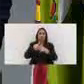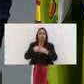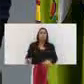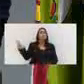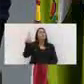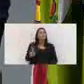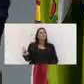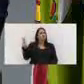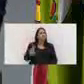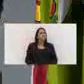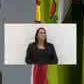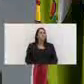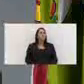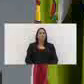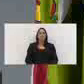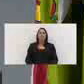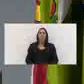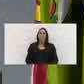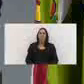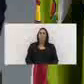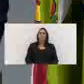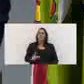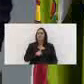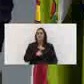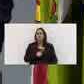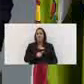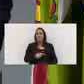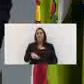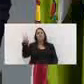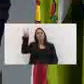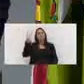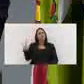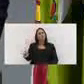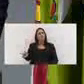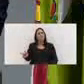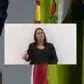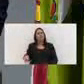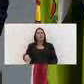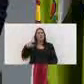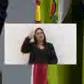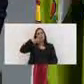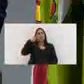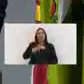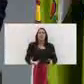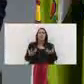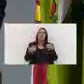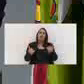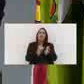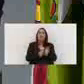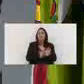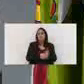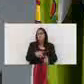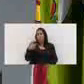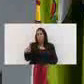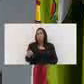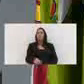discordo aí de alguns vereadores, vereador Marquinhos, quero lhe paralisar pela sua fala muito importante, mas discordo, acho que nós